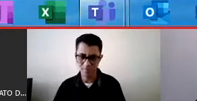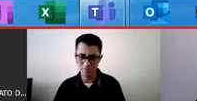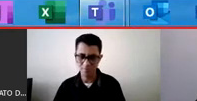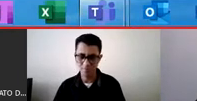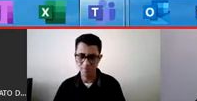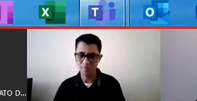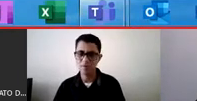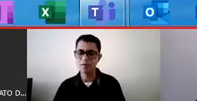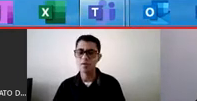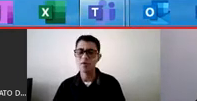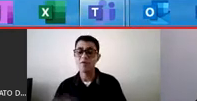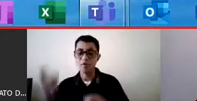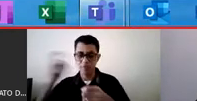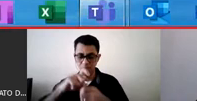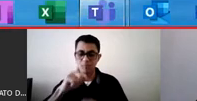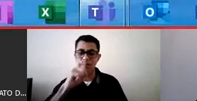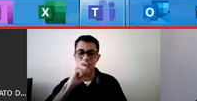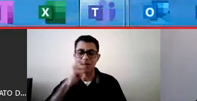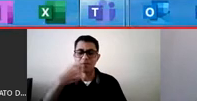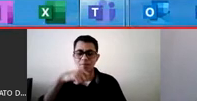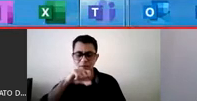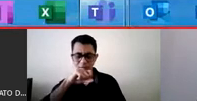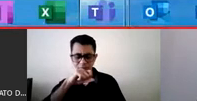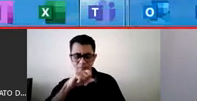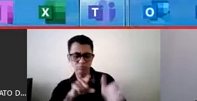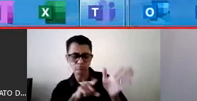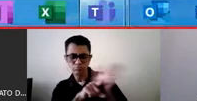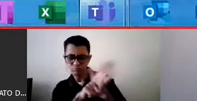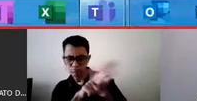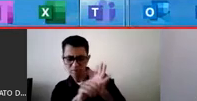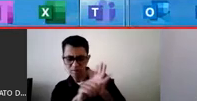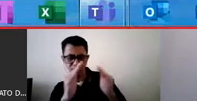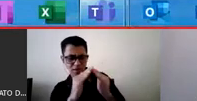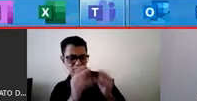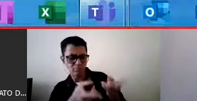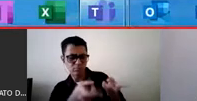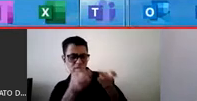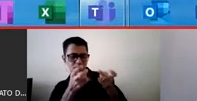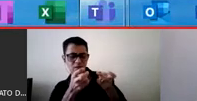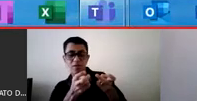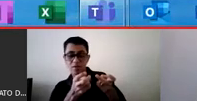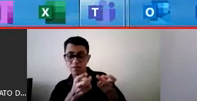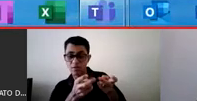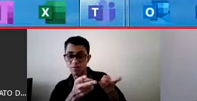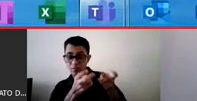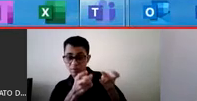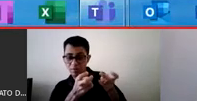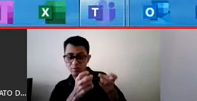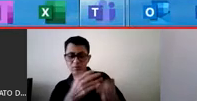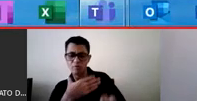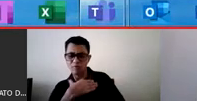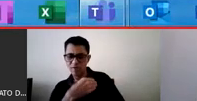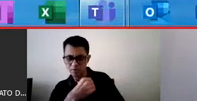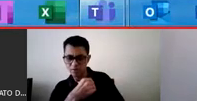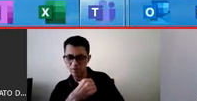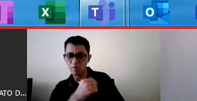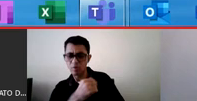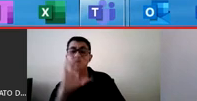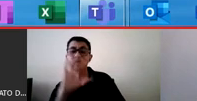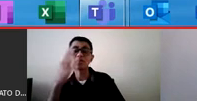Para os pais, então, que nem eu havia falado, as questões que os pais em casa estão observando mais seus filhos. E com isso daí, o